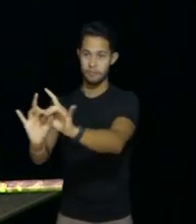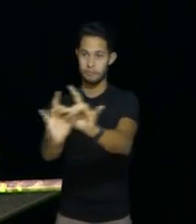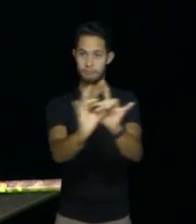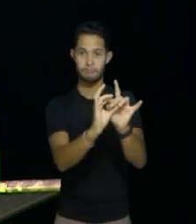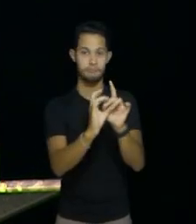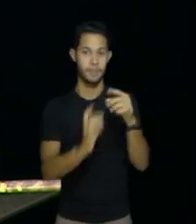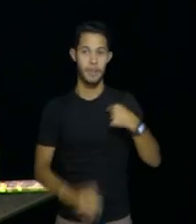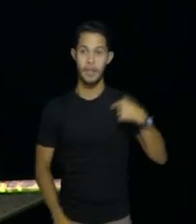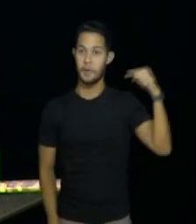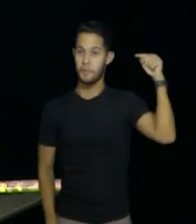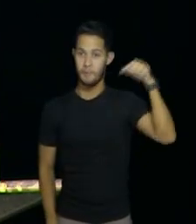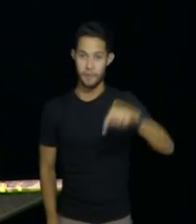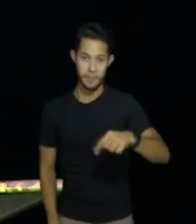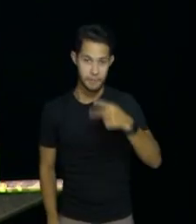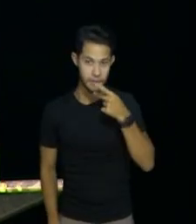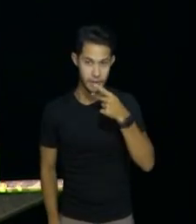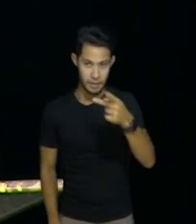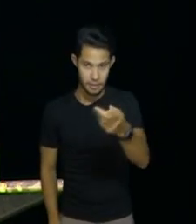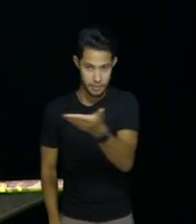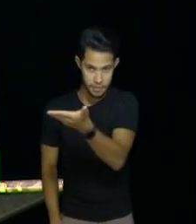e às senhoras que a igreja